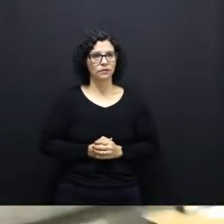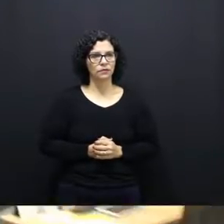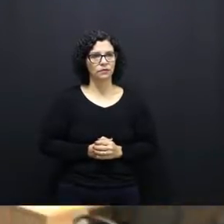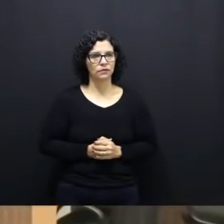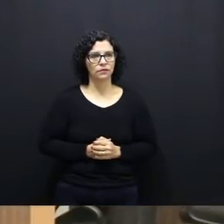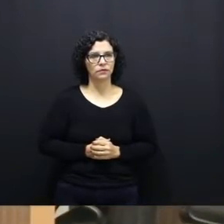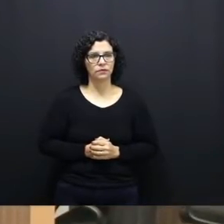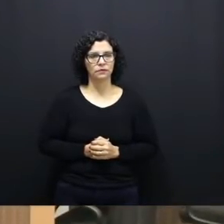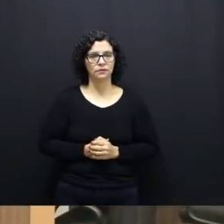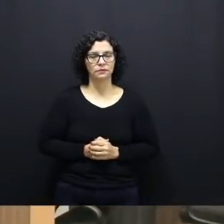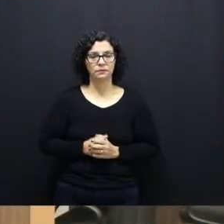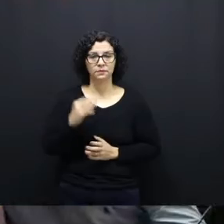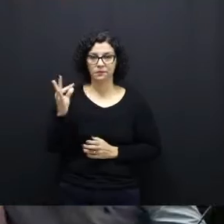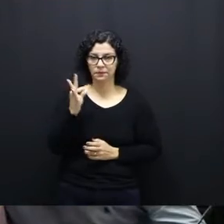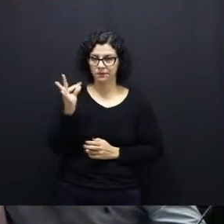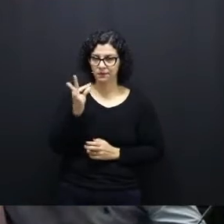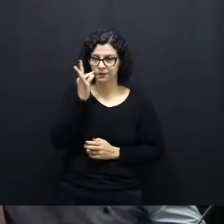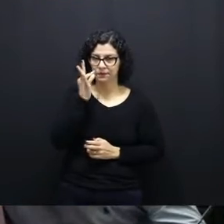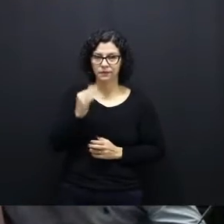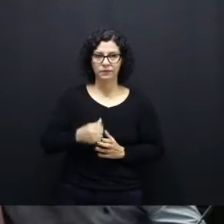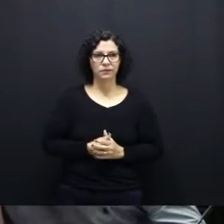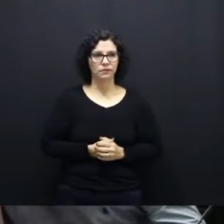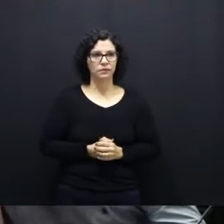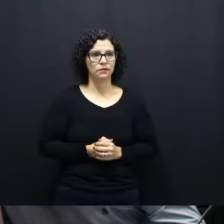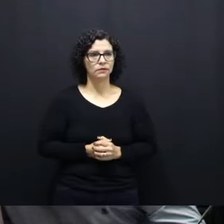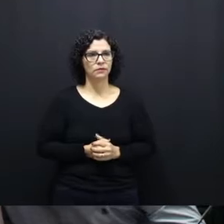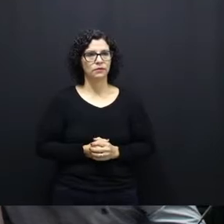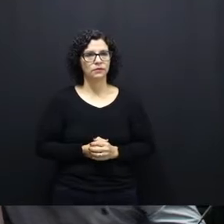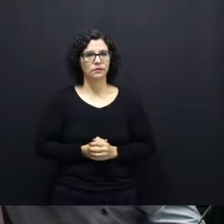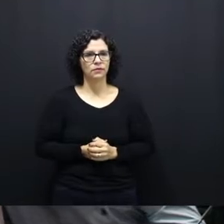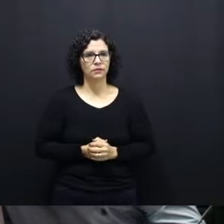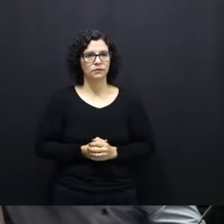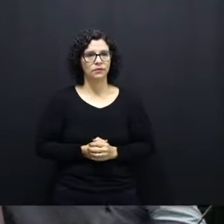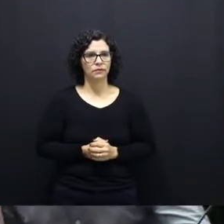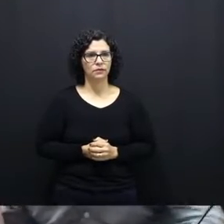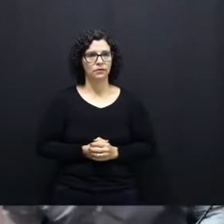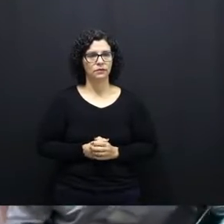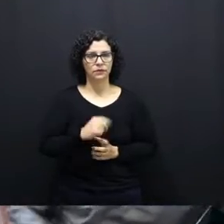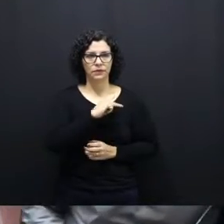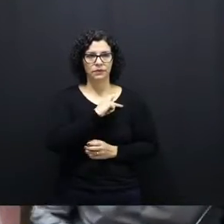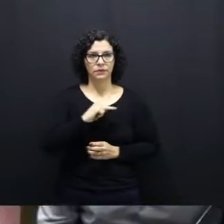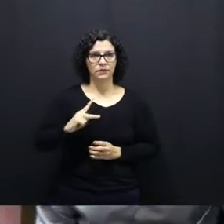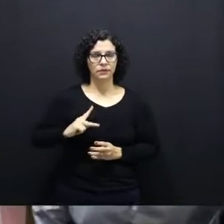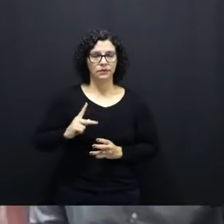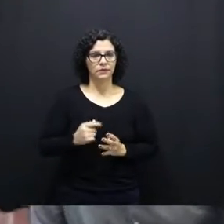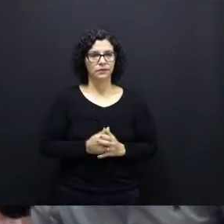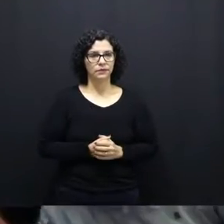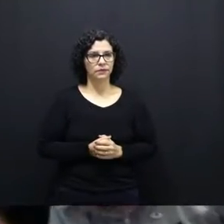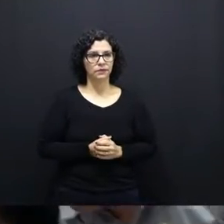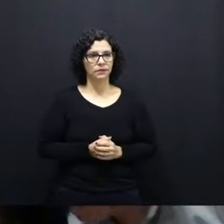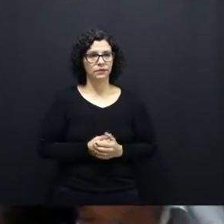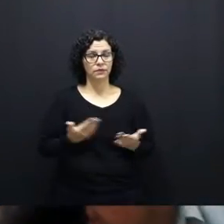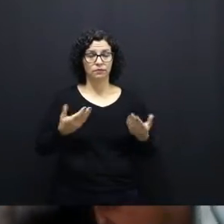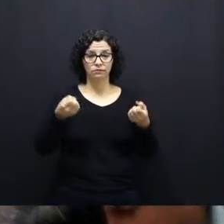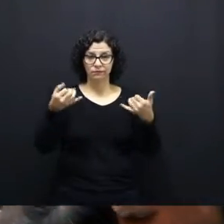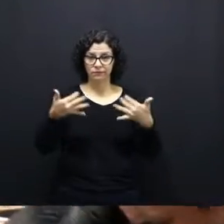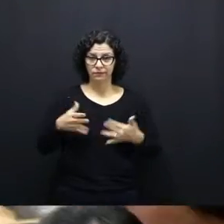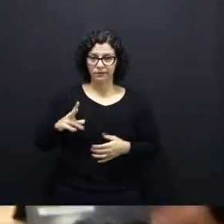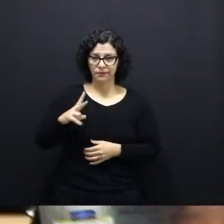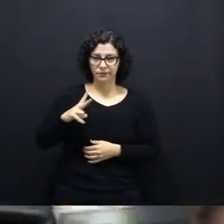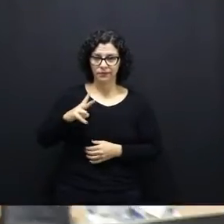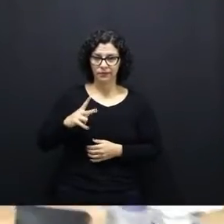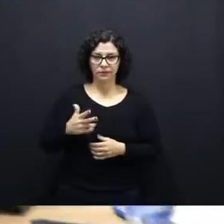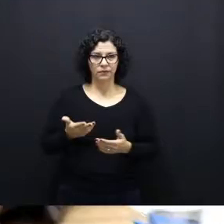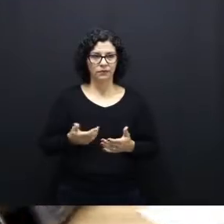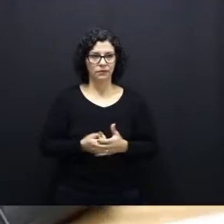com a palavra o Nobre Vereador Professor Abelino o senhor presidente passa os aplicação pessoal